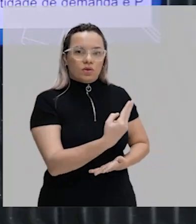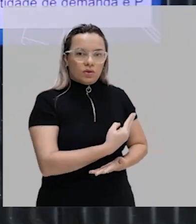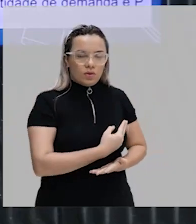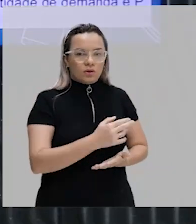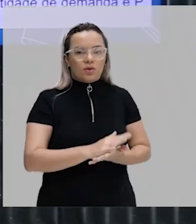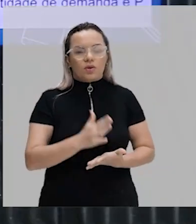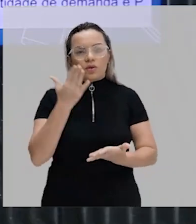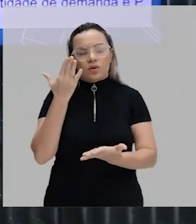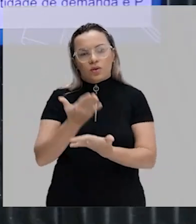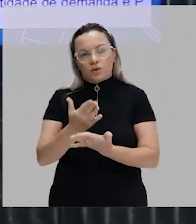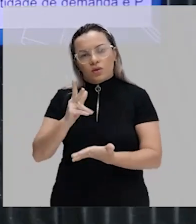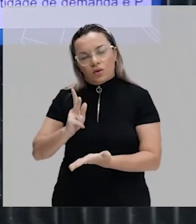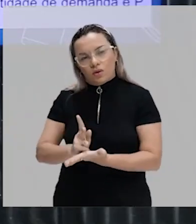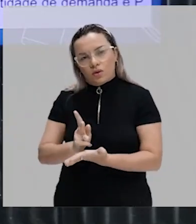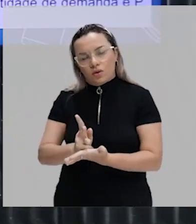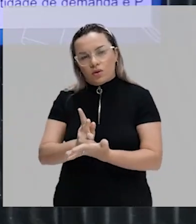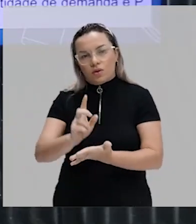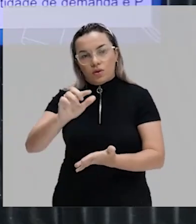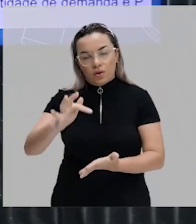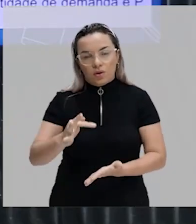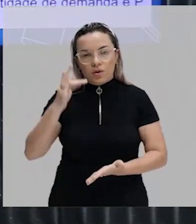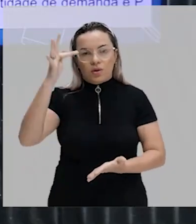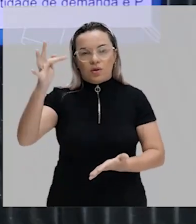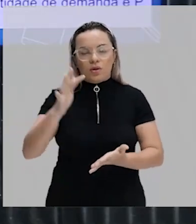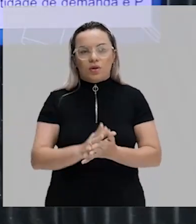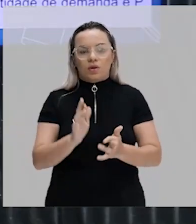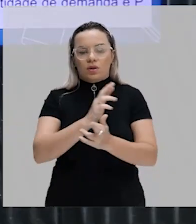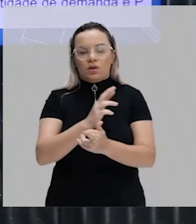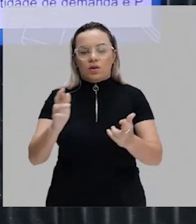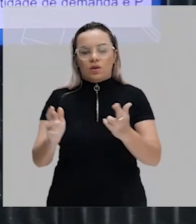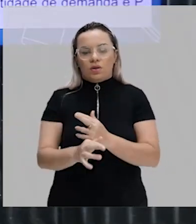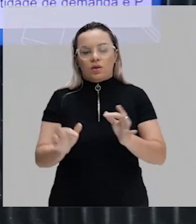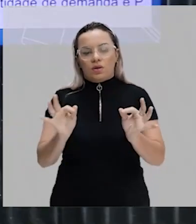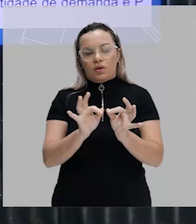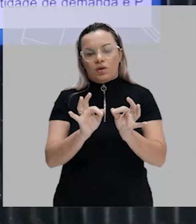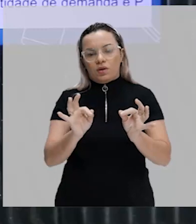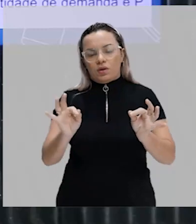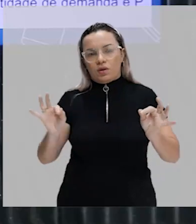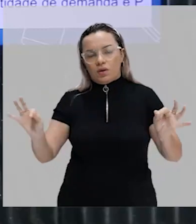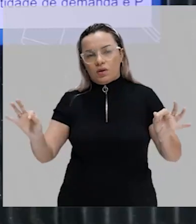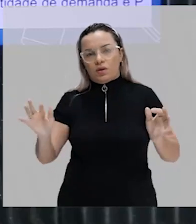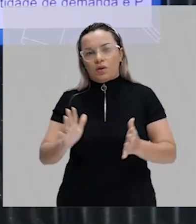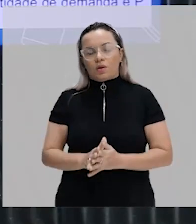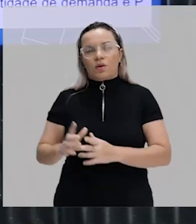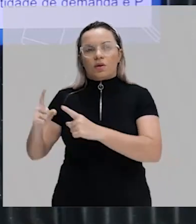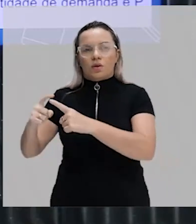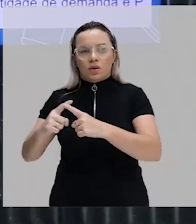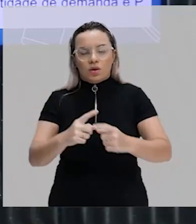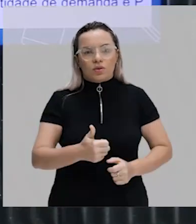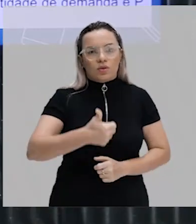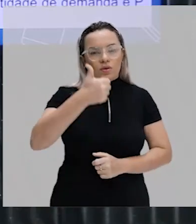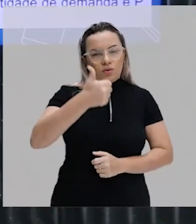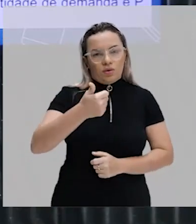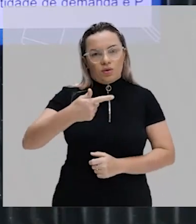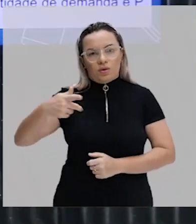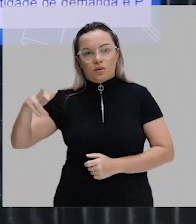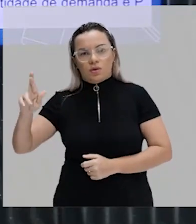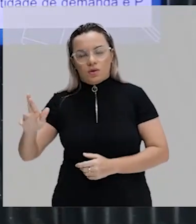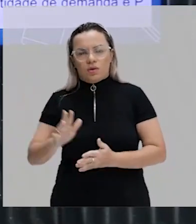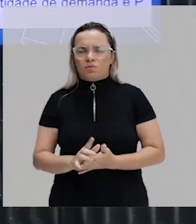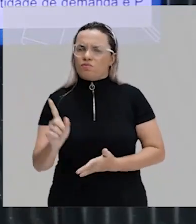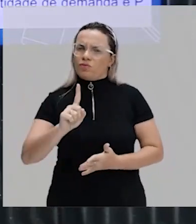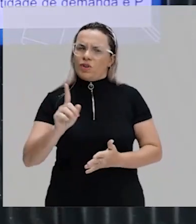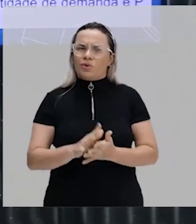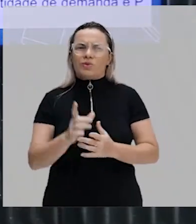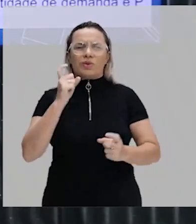vamos continuar mais para frente, nós vamos associar essas retas com a função polinomial do primeiro grau, tá? Não se preocupa que